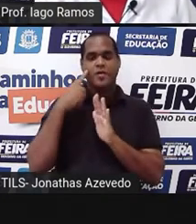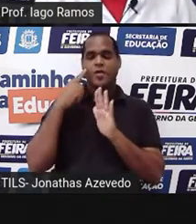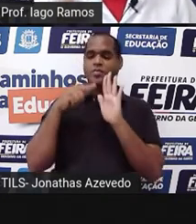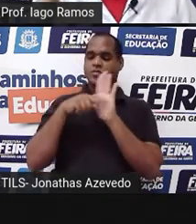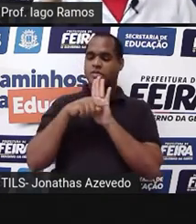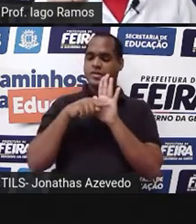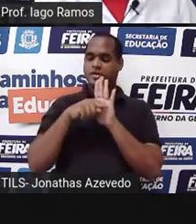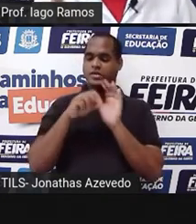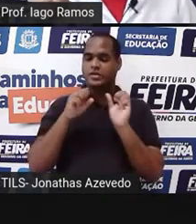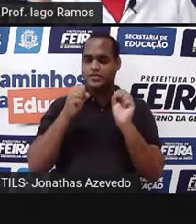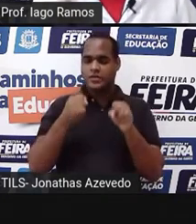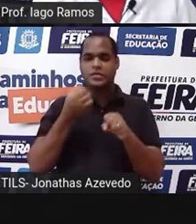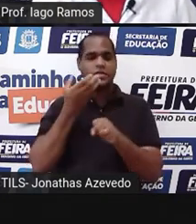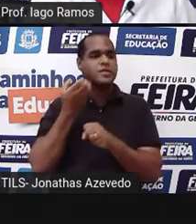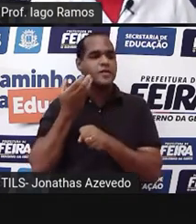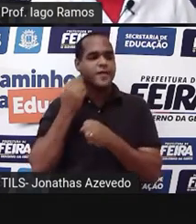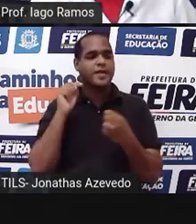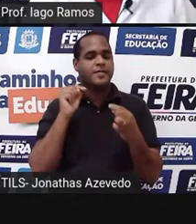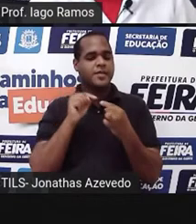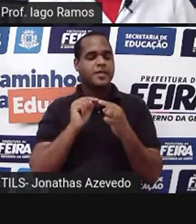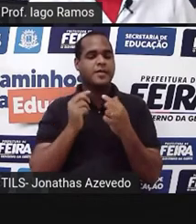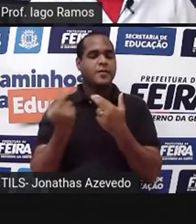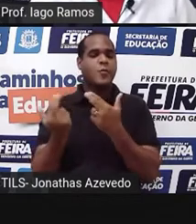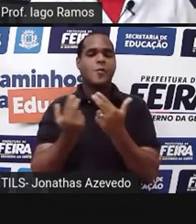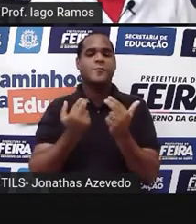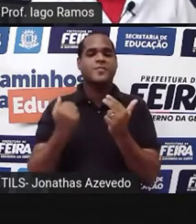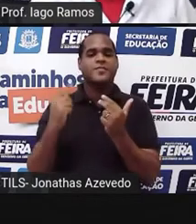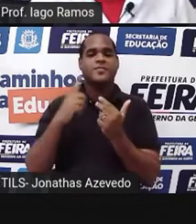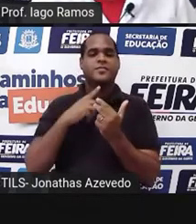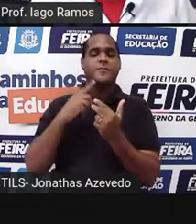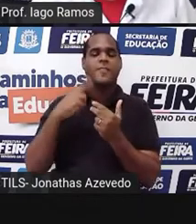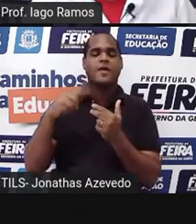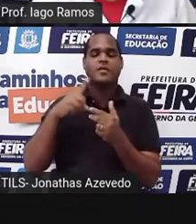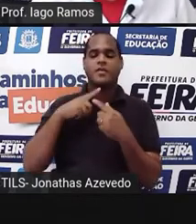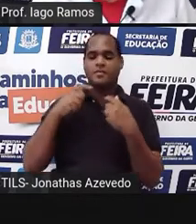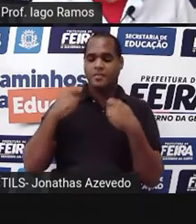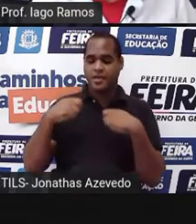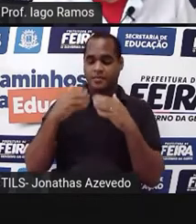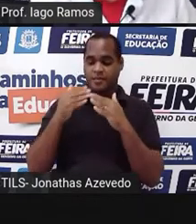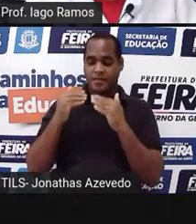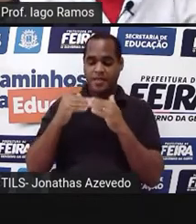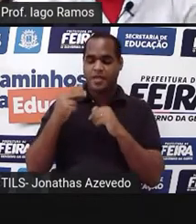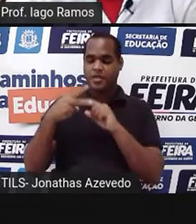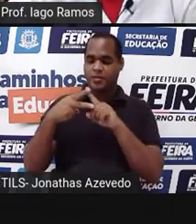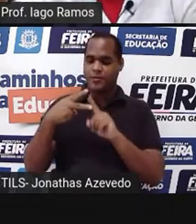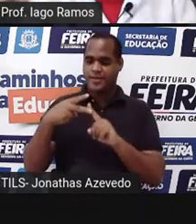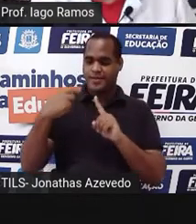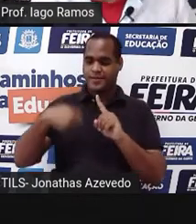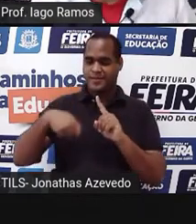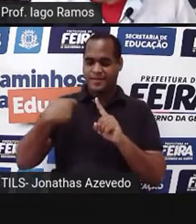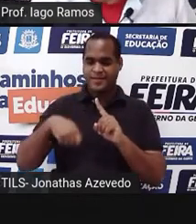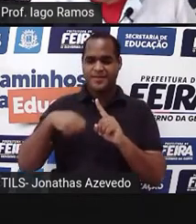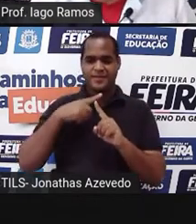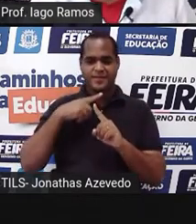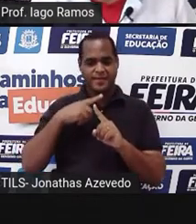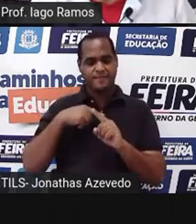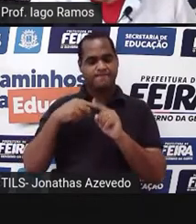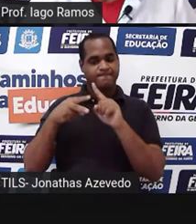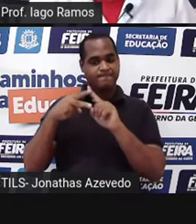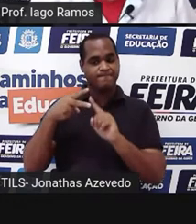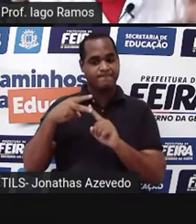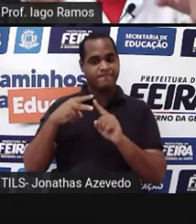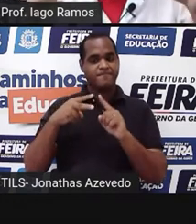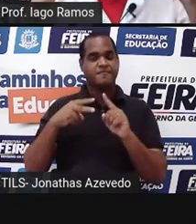analisar e ver se são semelhantes, a gente vai precisar de duas coisas nesses dois triângulos,